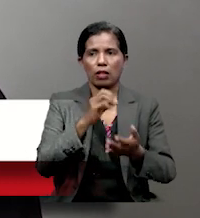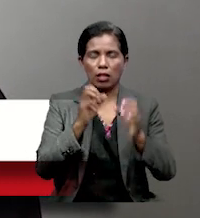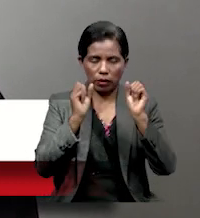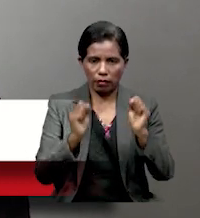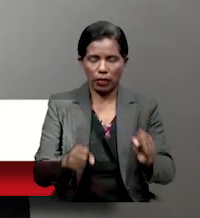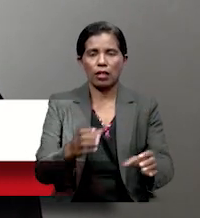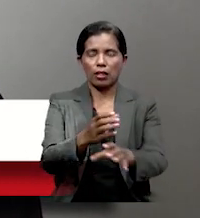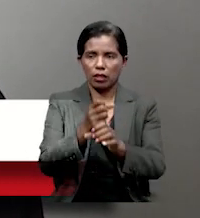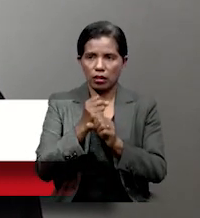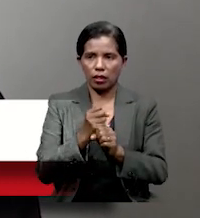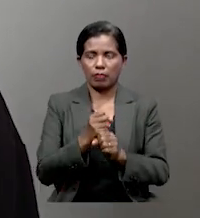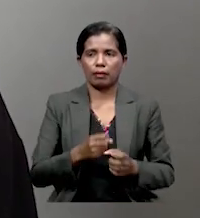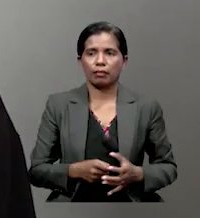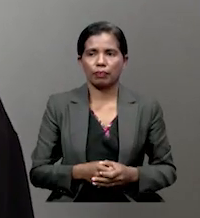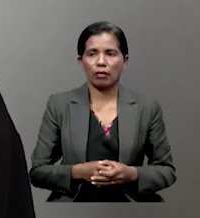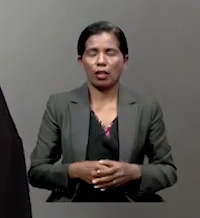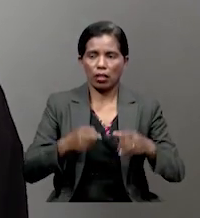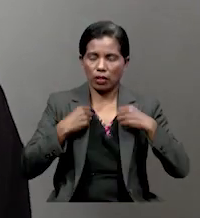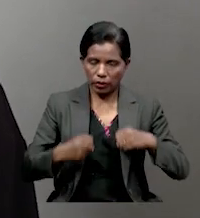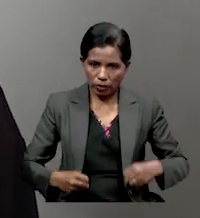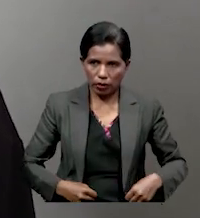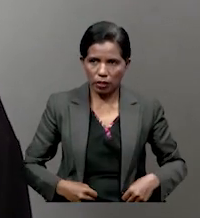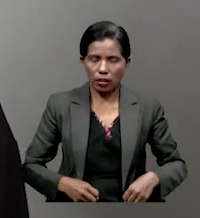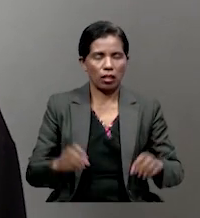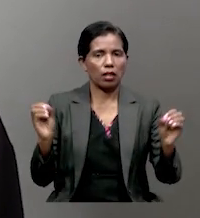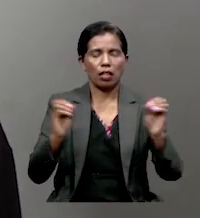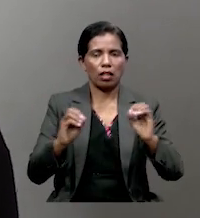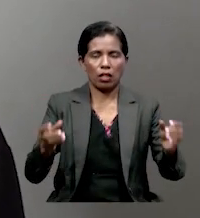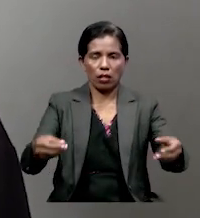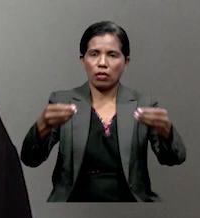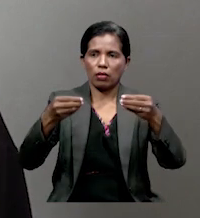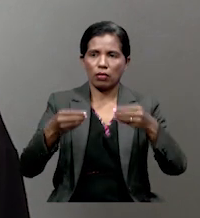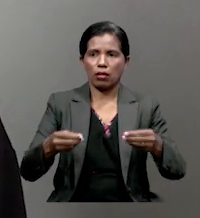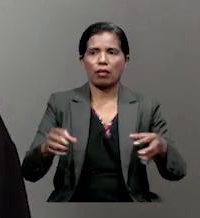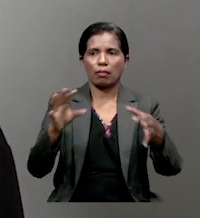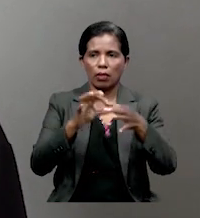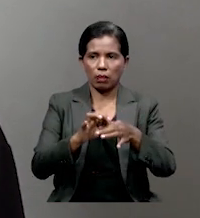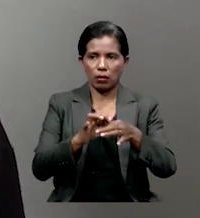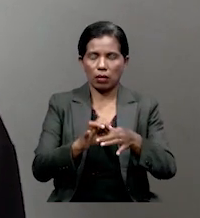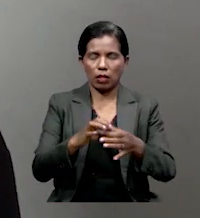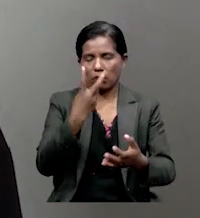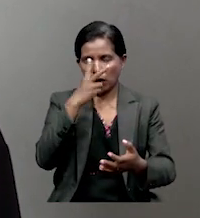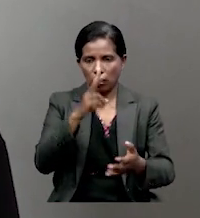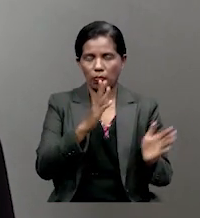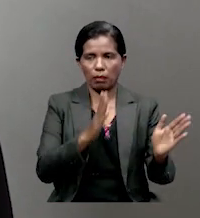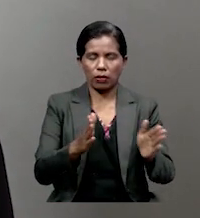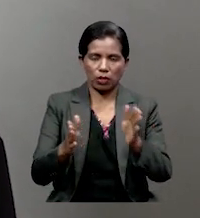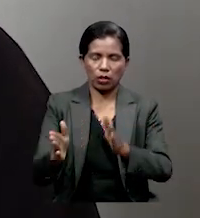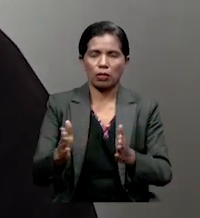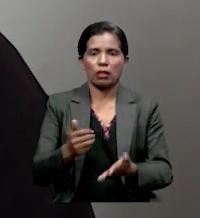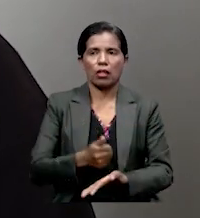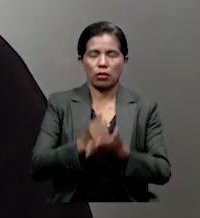belesimo. Só que husi de Saudi nem alcança la haruka membro rumah mai atau kompanya para vele proceso na acelera la